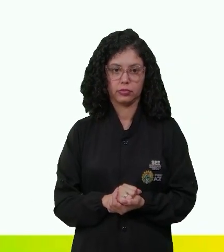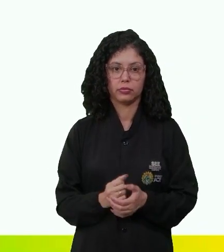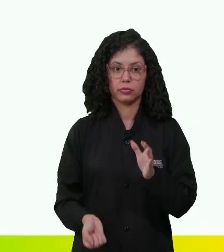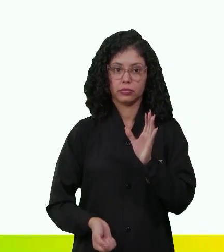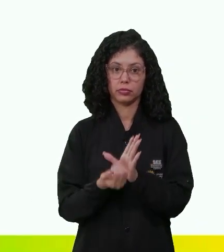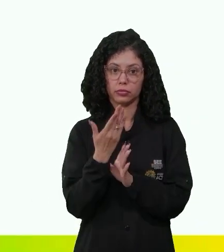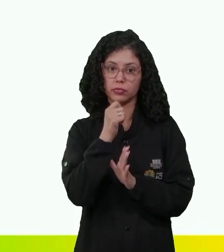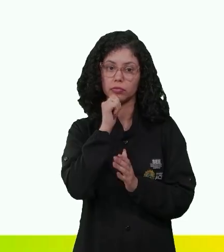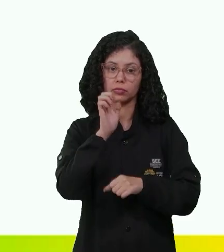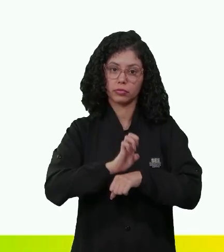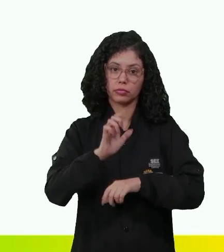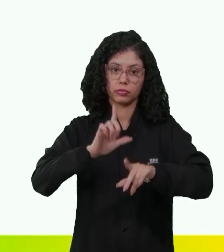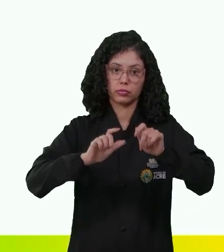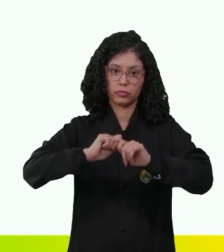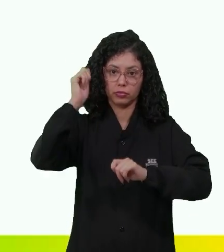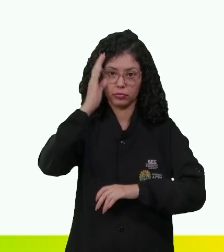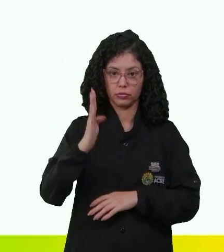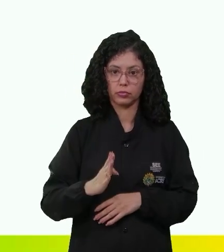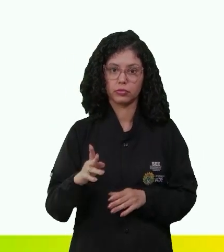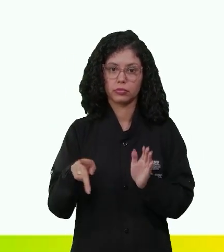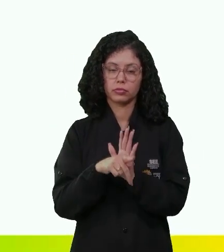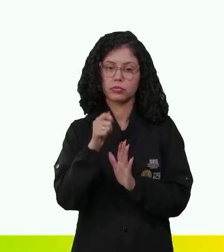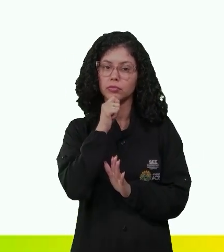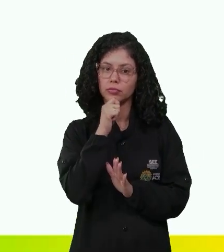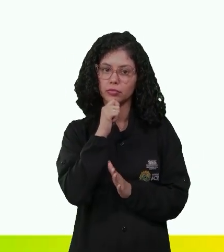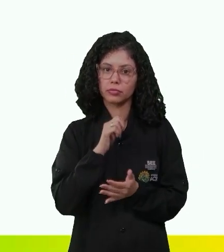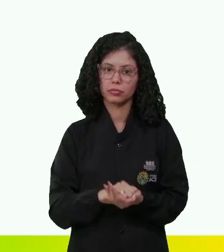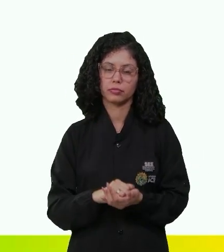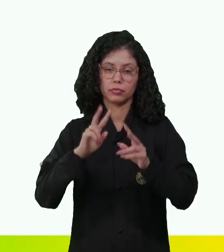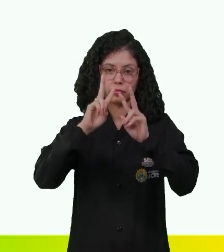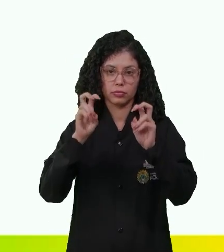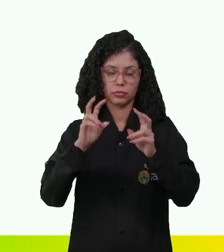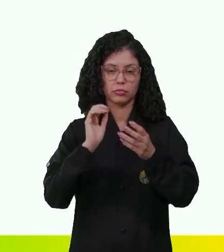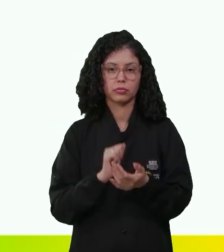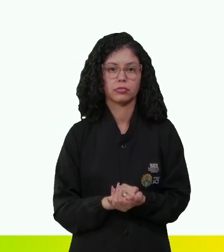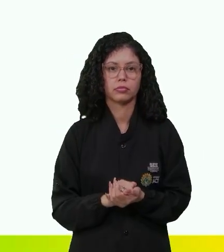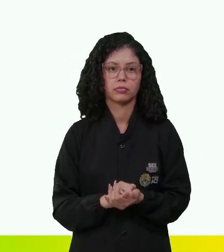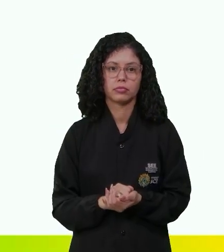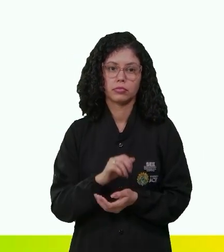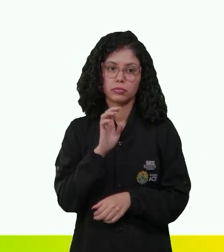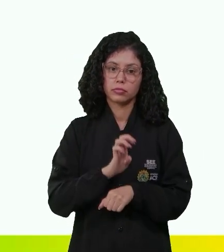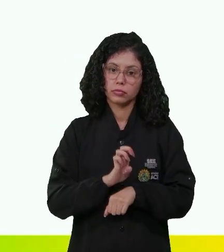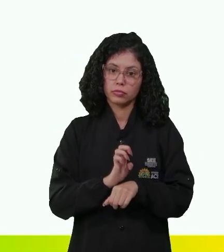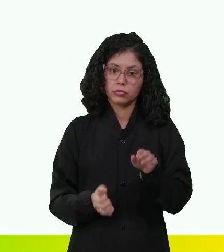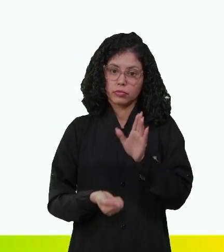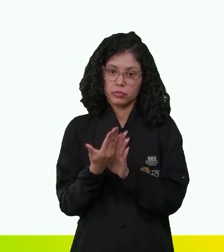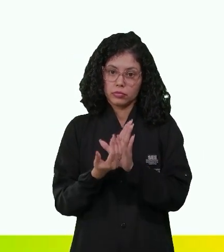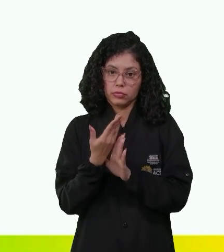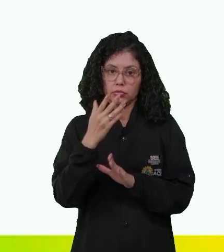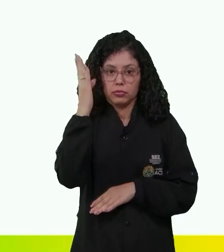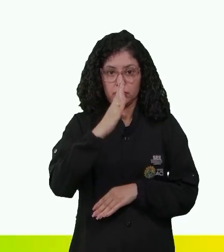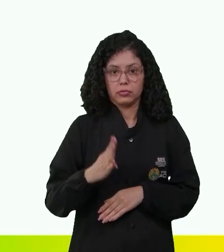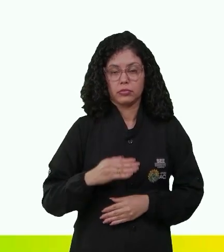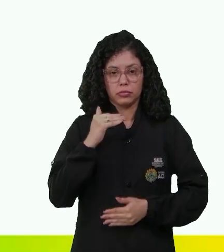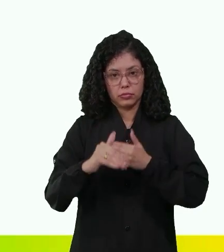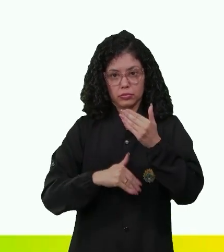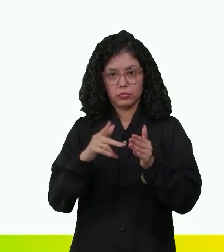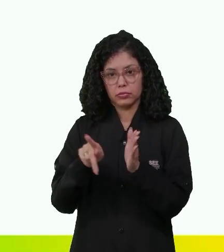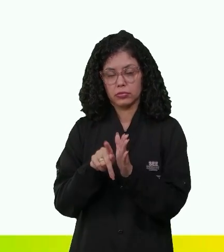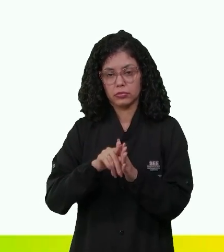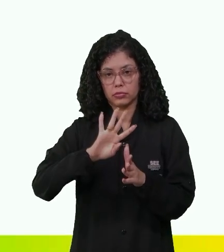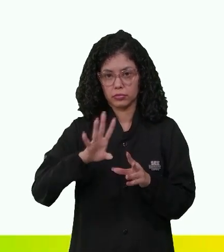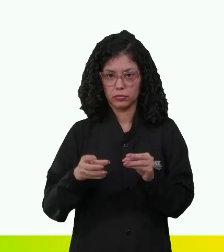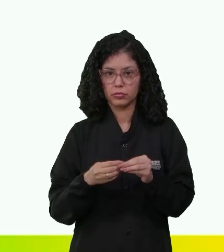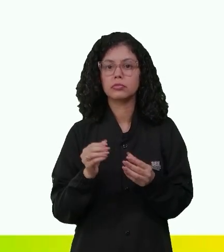A formação do Estado brasileiro é o tema da nossa aula. A formação do Estado brasileiro foi um processo